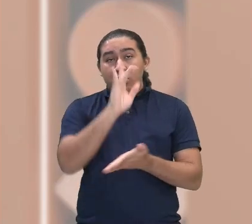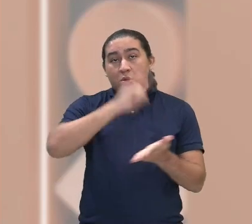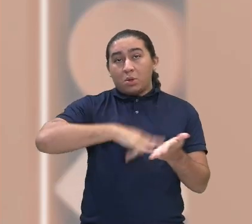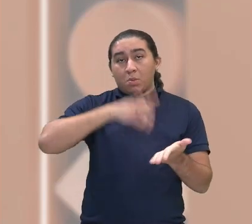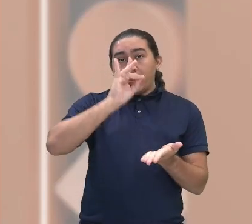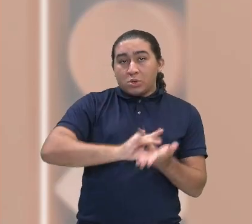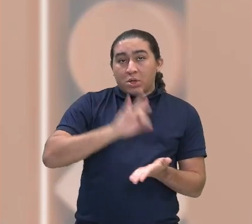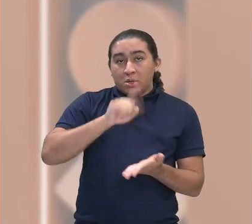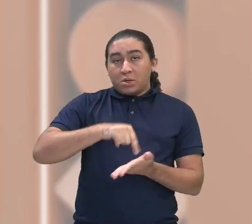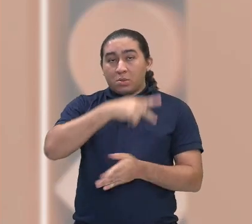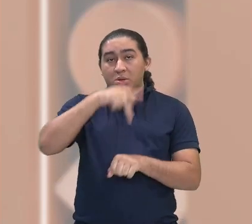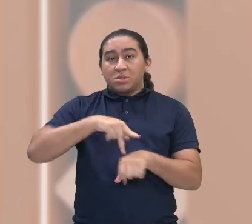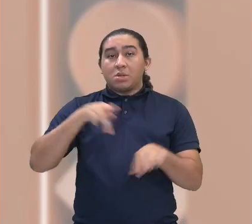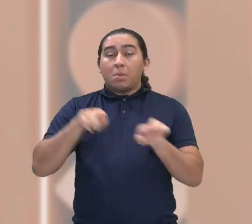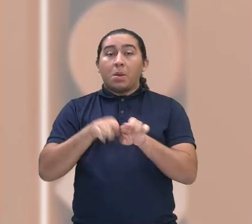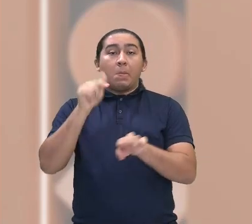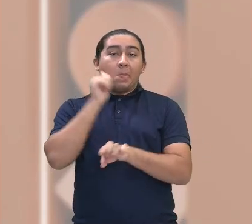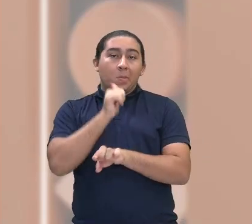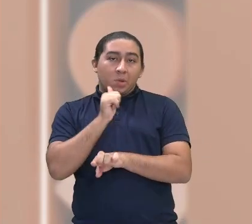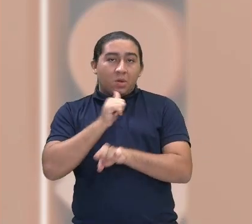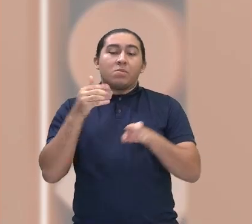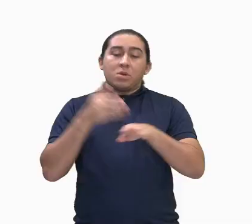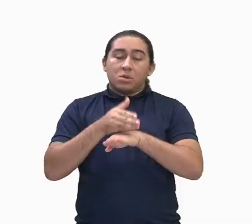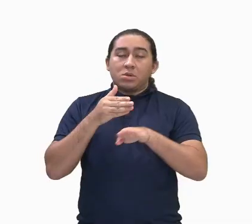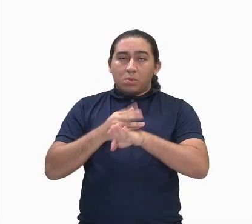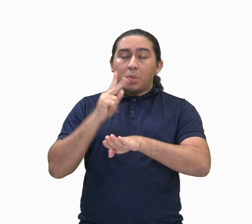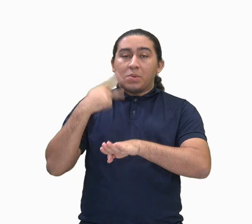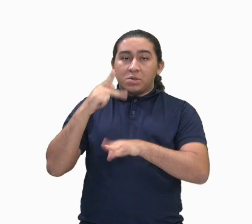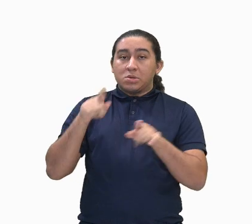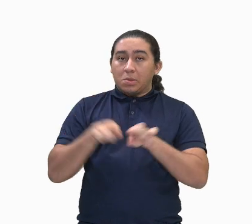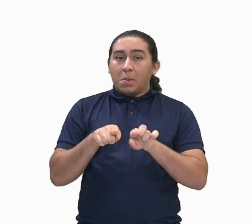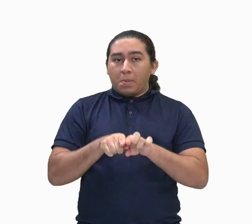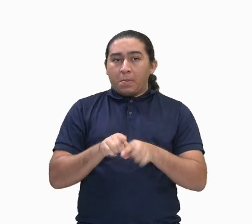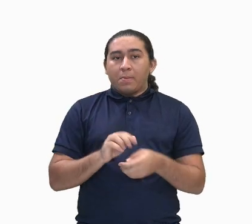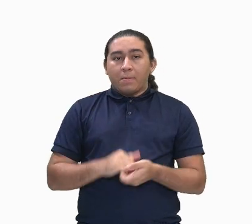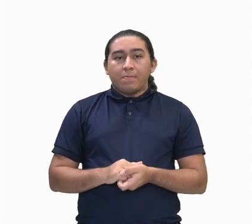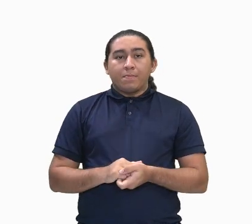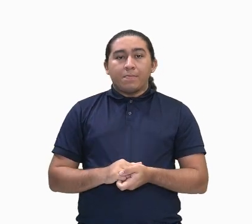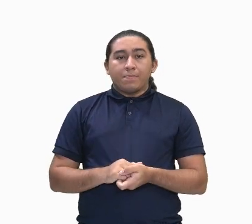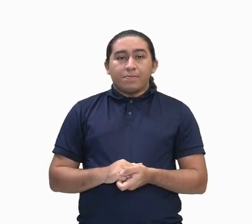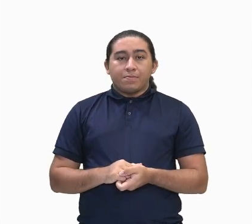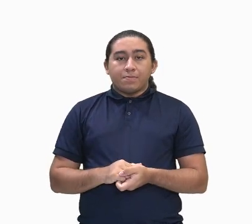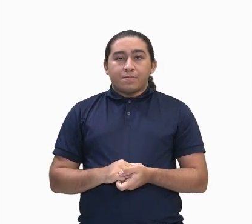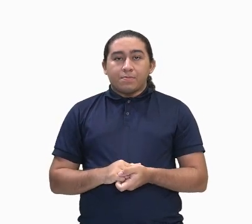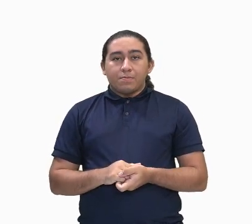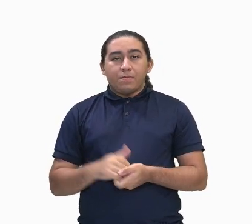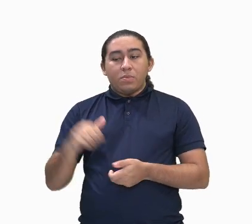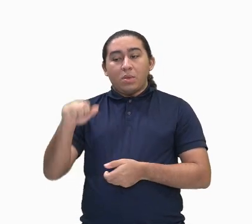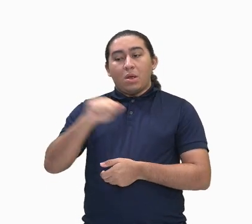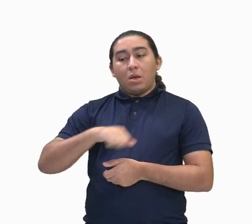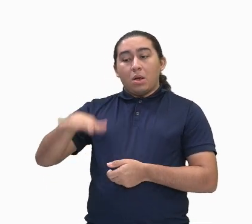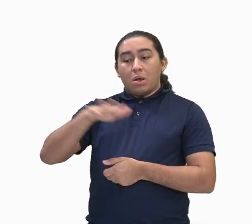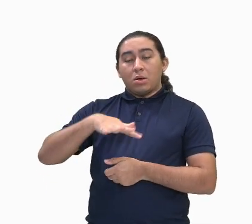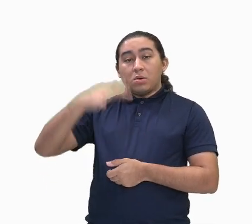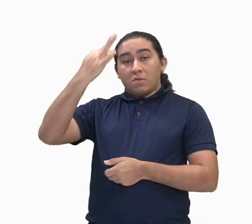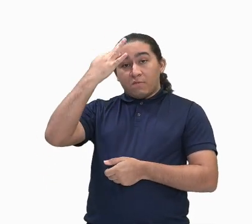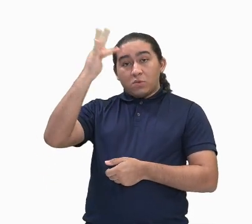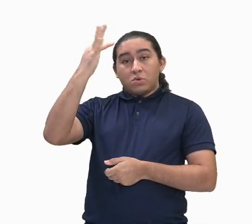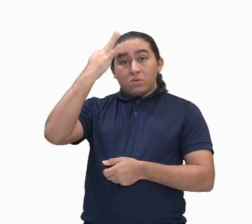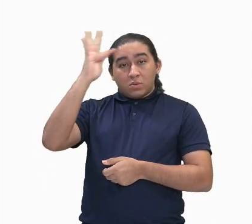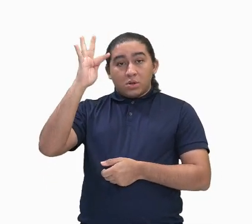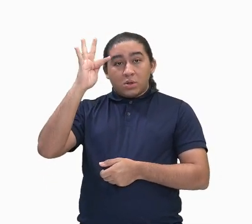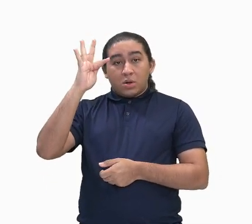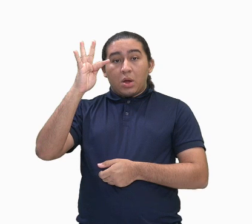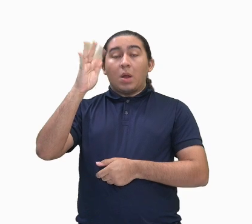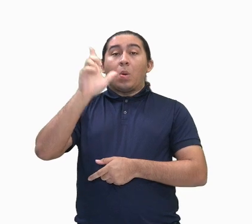questão da política. Então vamos lá, continuando. Na filosofia, os gregos estabeleceram as bases do